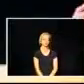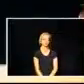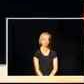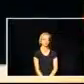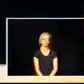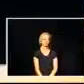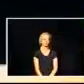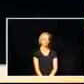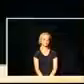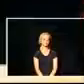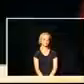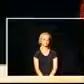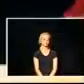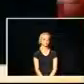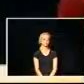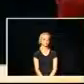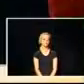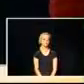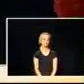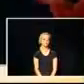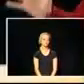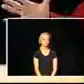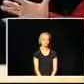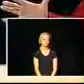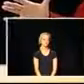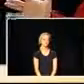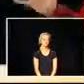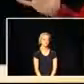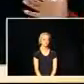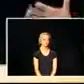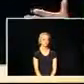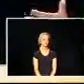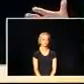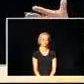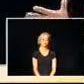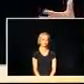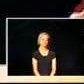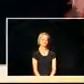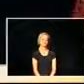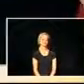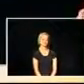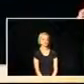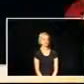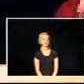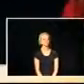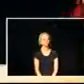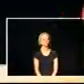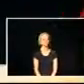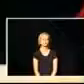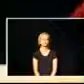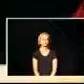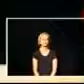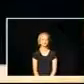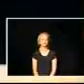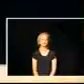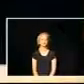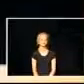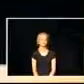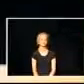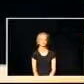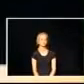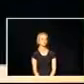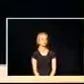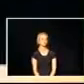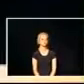extremamente importante, porque a Câmara disse não à criação de cargos e sim à revisão anual